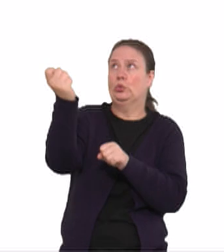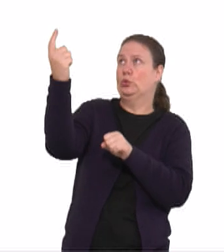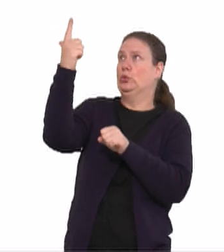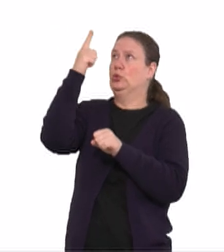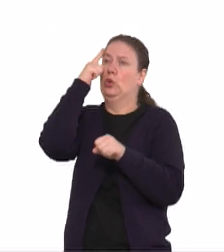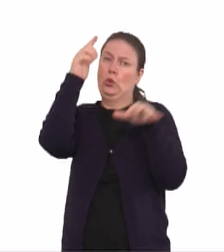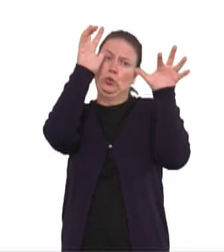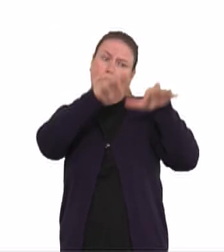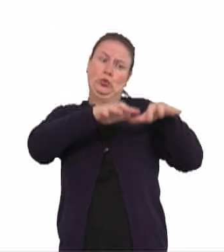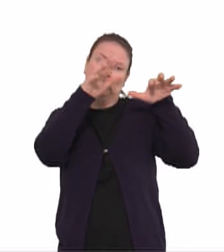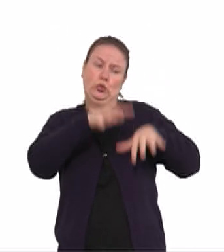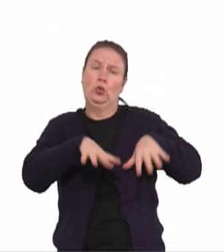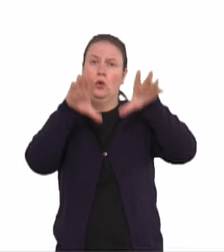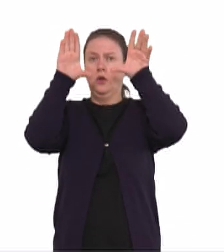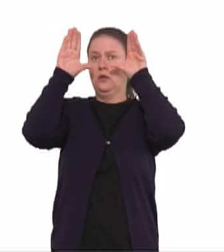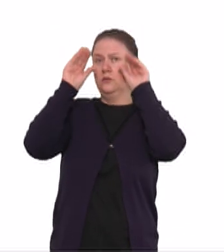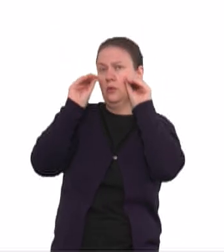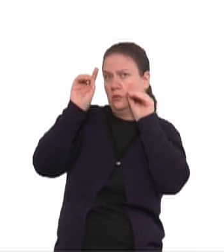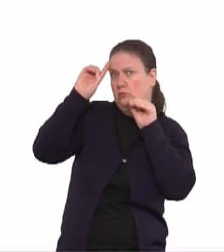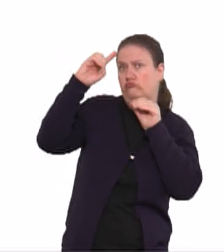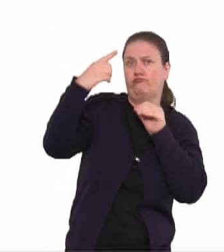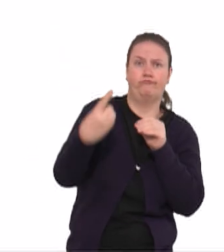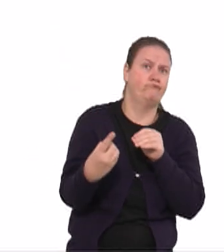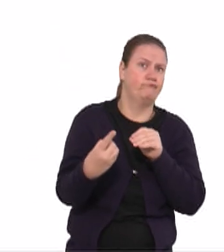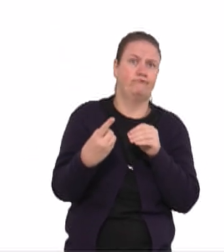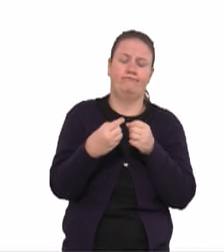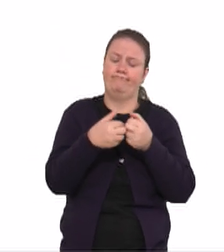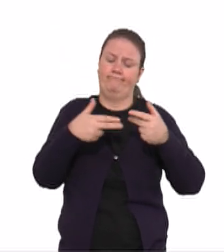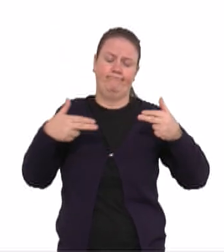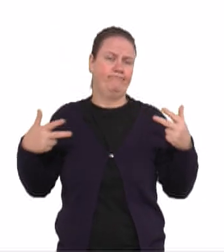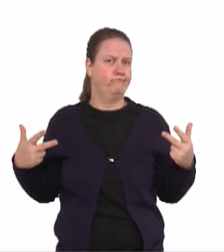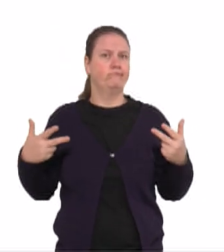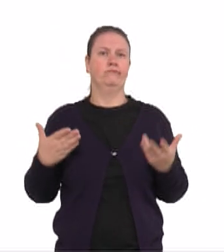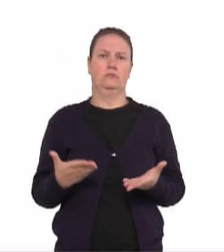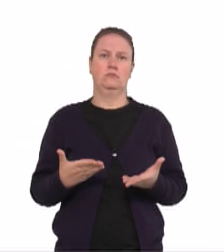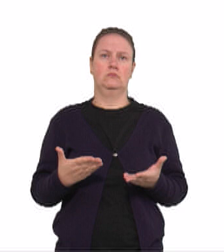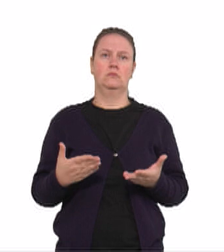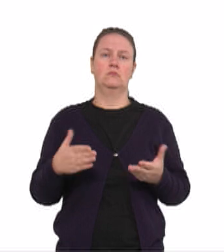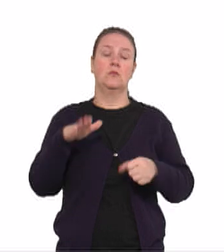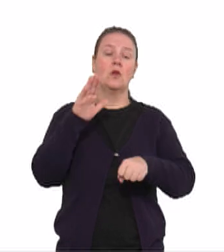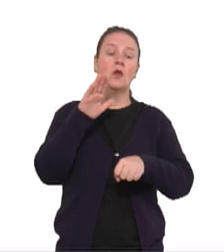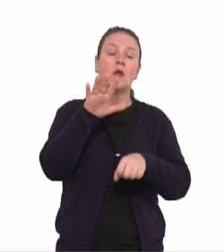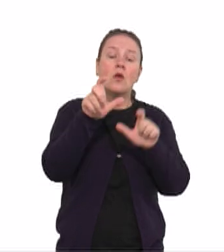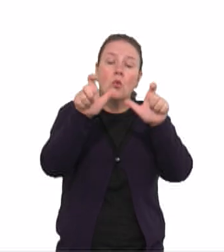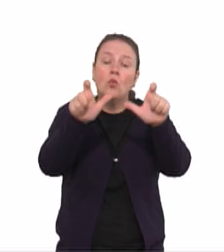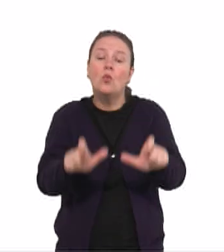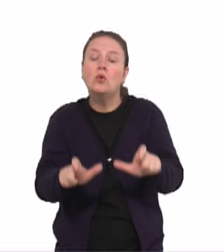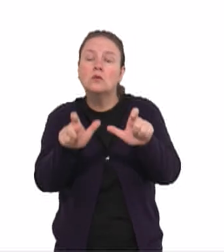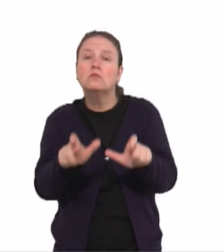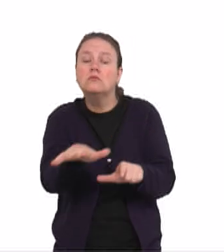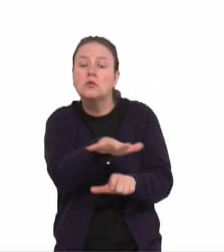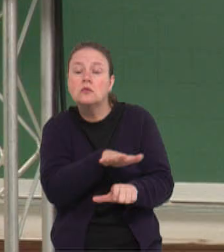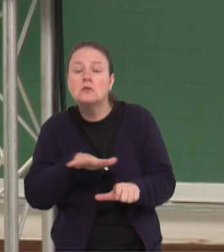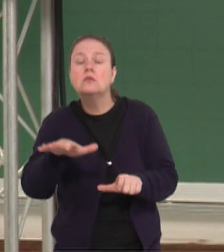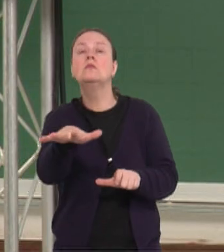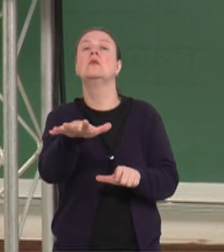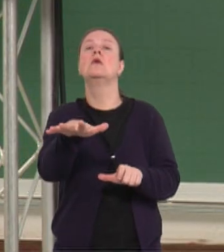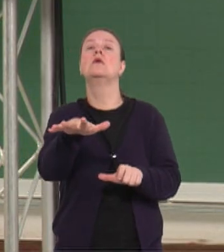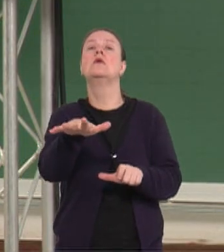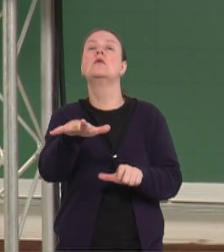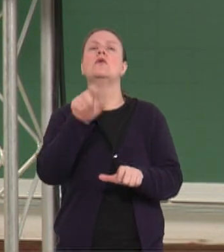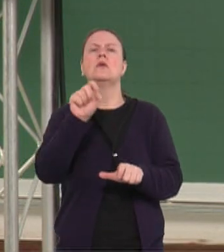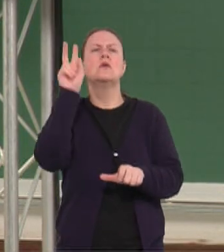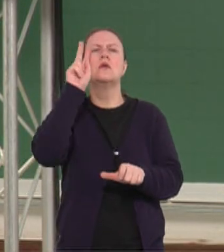nosso calendário, enfim. O espaço, lugar ou lugares onde a história acontece,